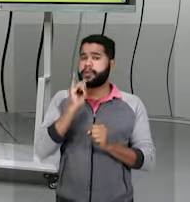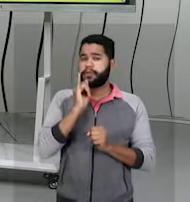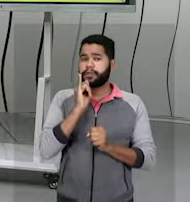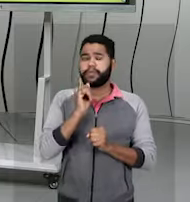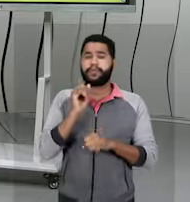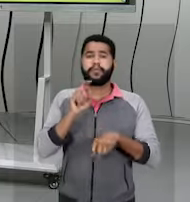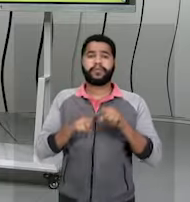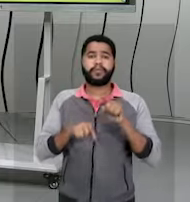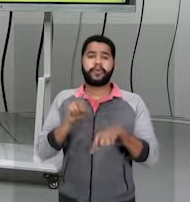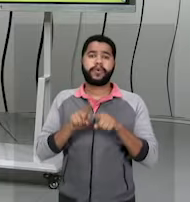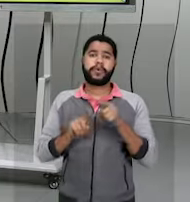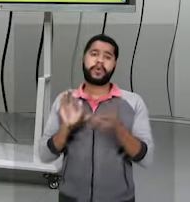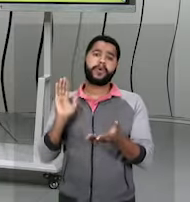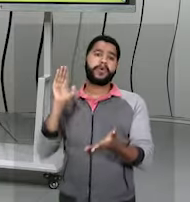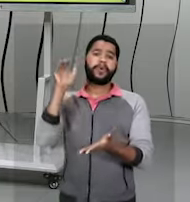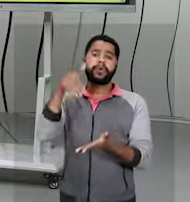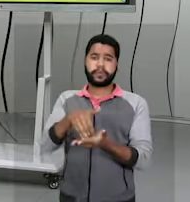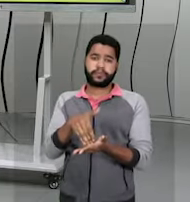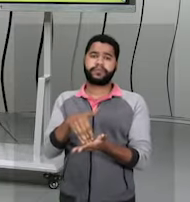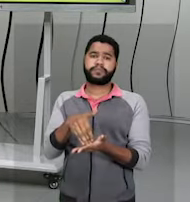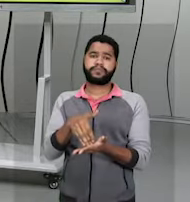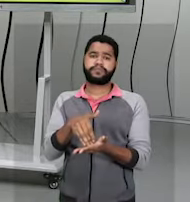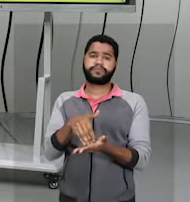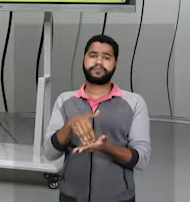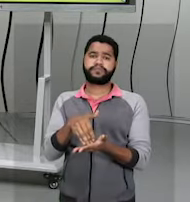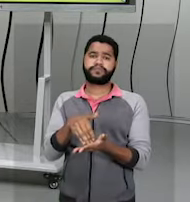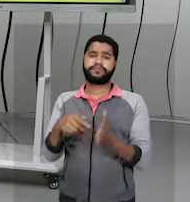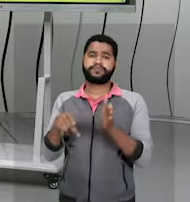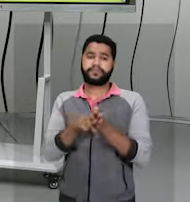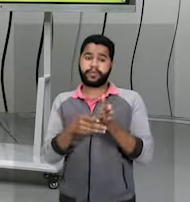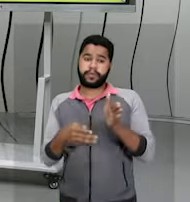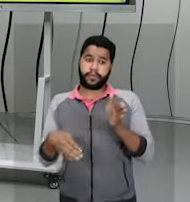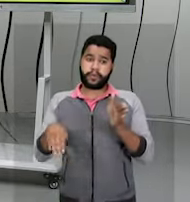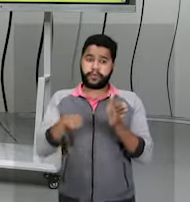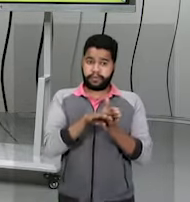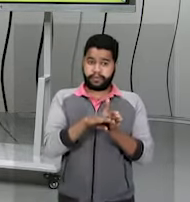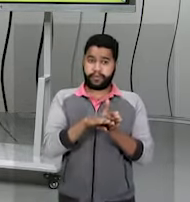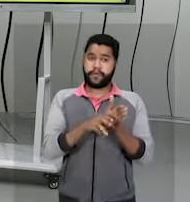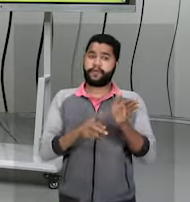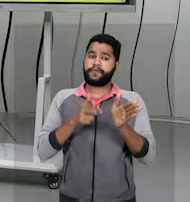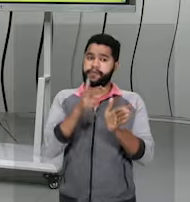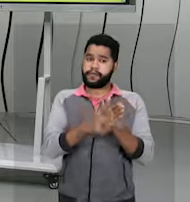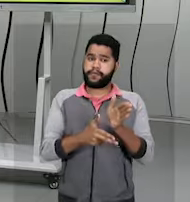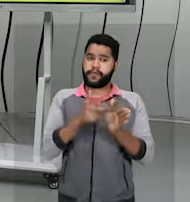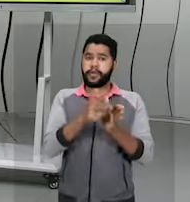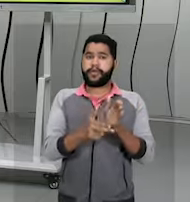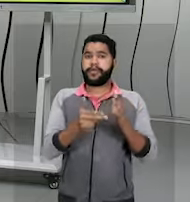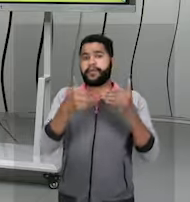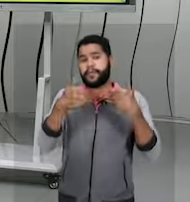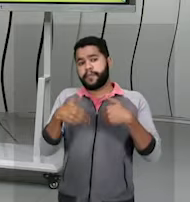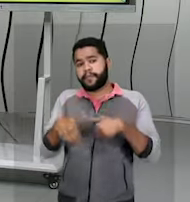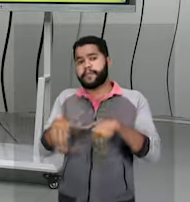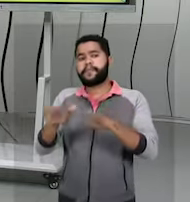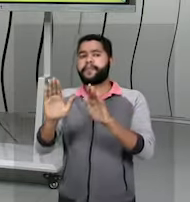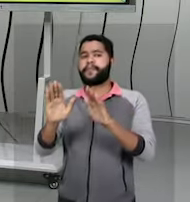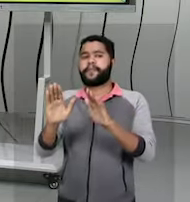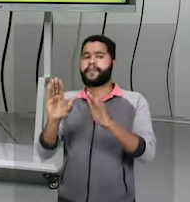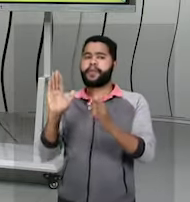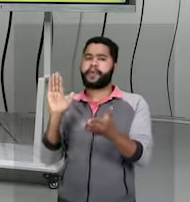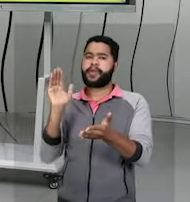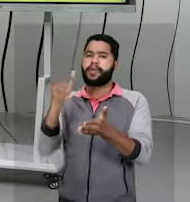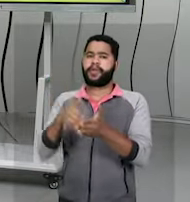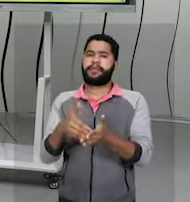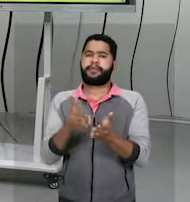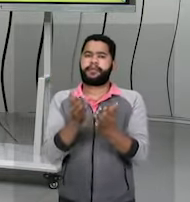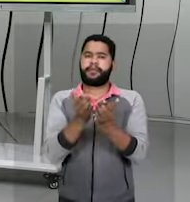esses produtos até o os as estações ferroviárias para serem levados até